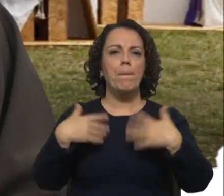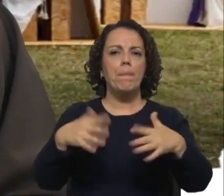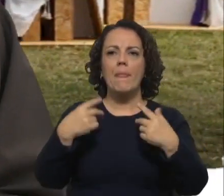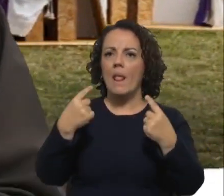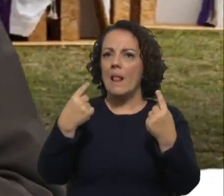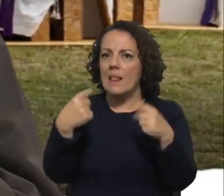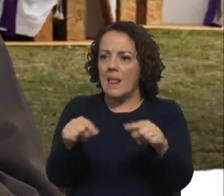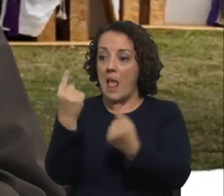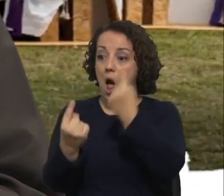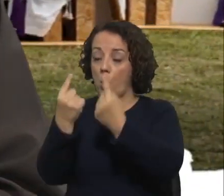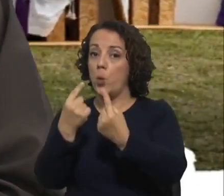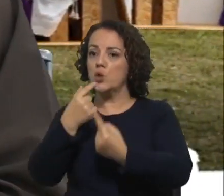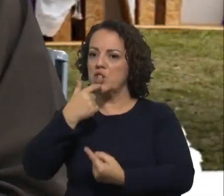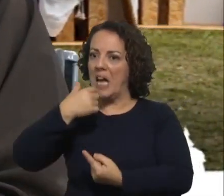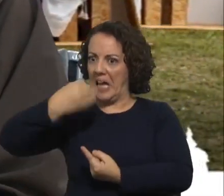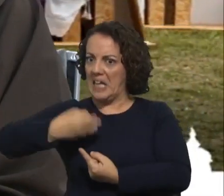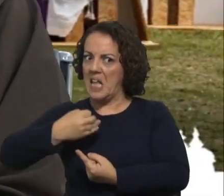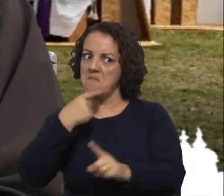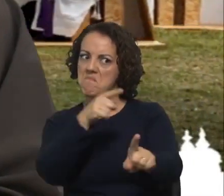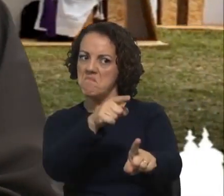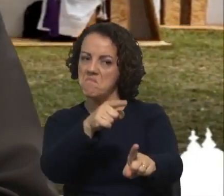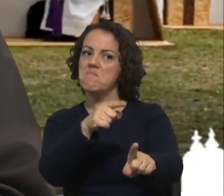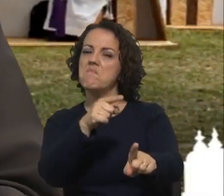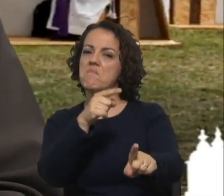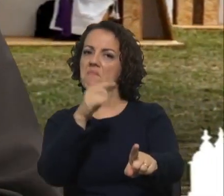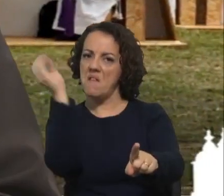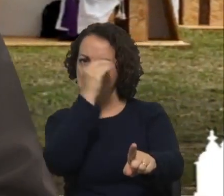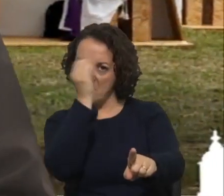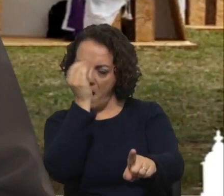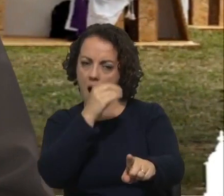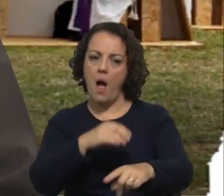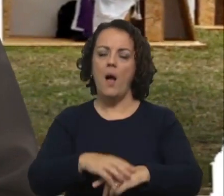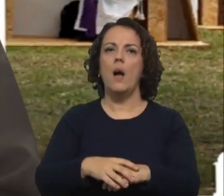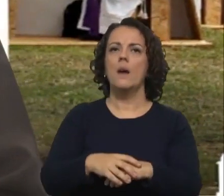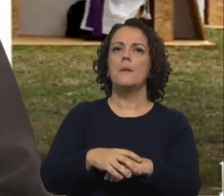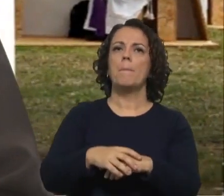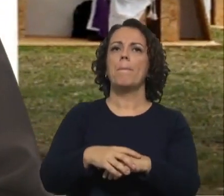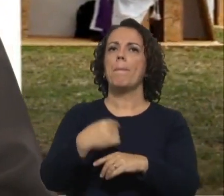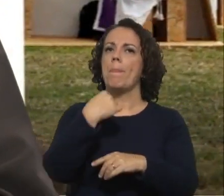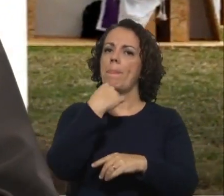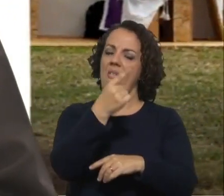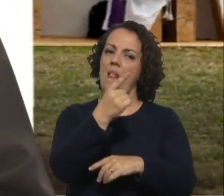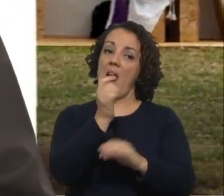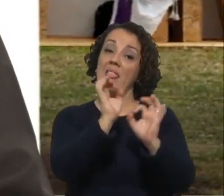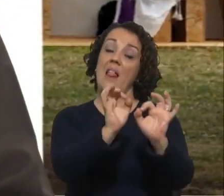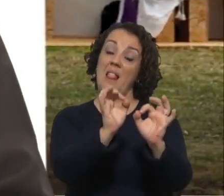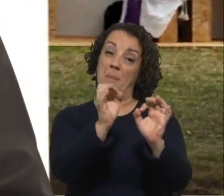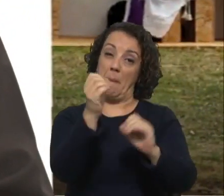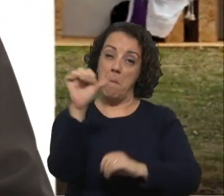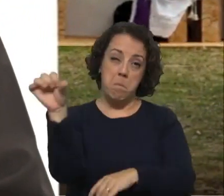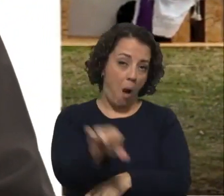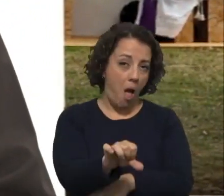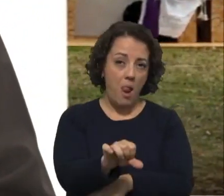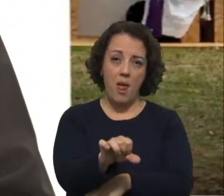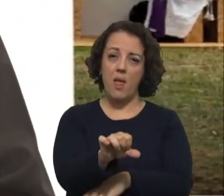uns crentes que chamavam os outros infiéis e os precisamente tratavam como tal, pior que isso,